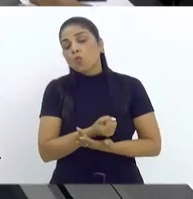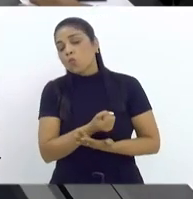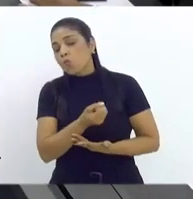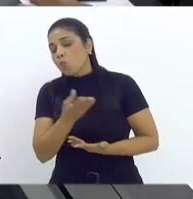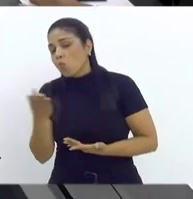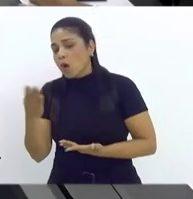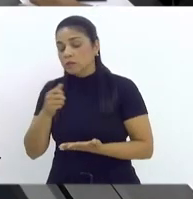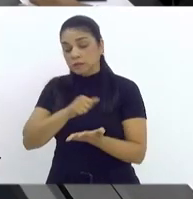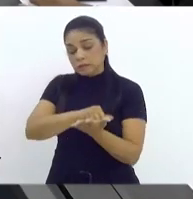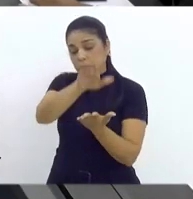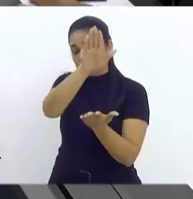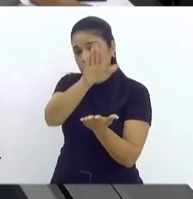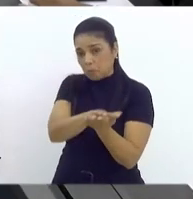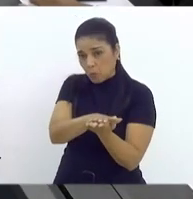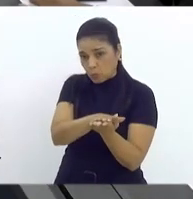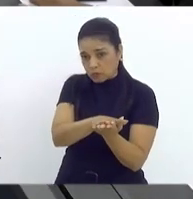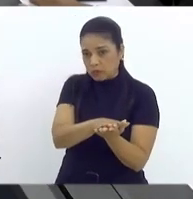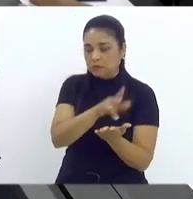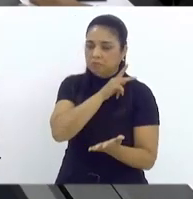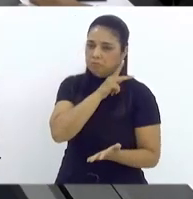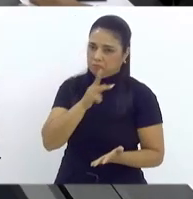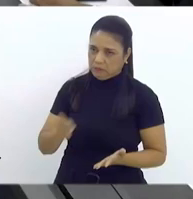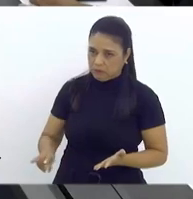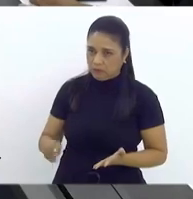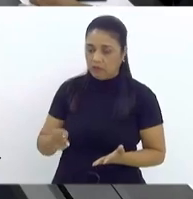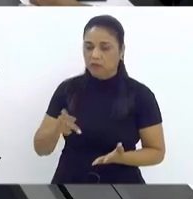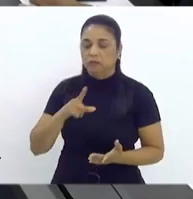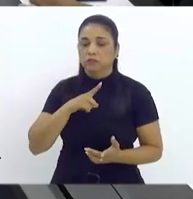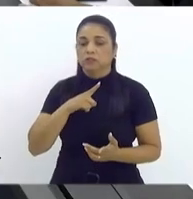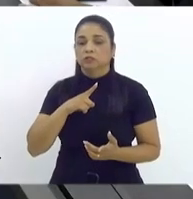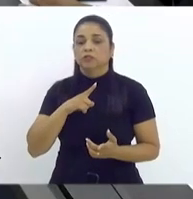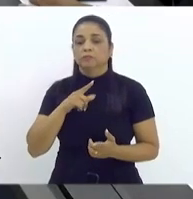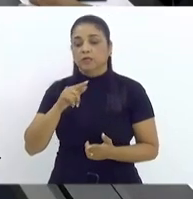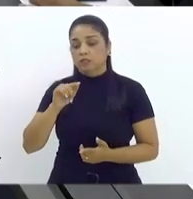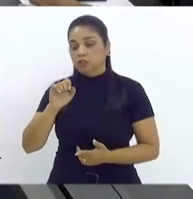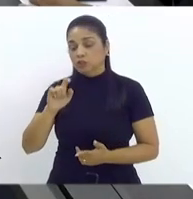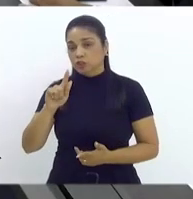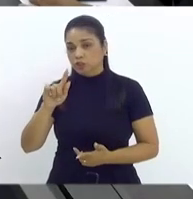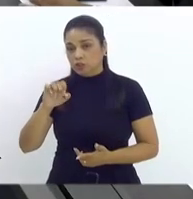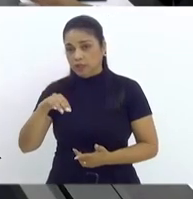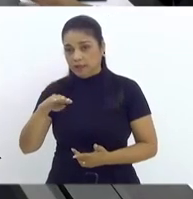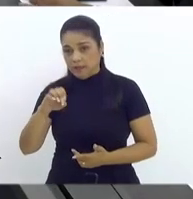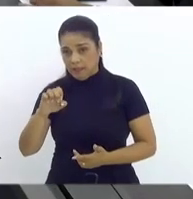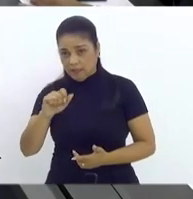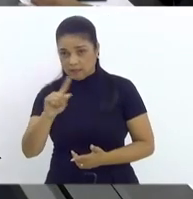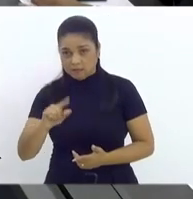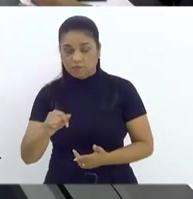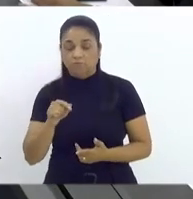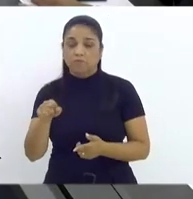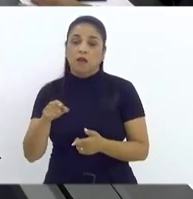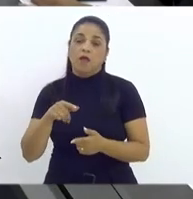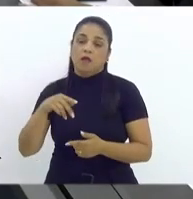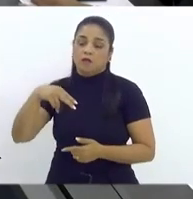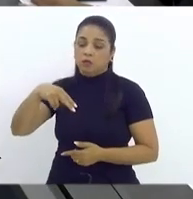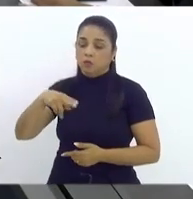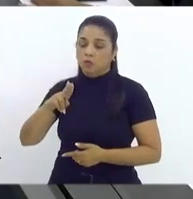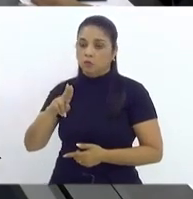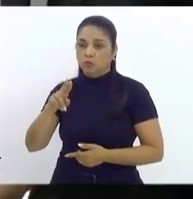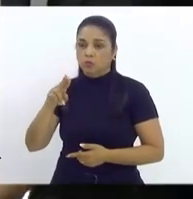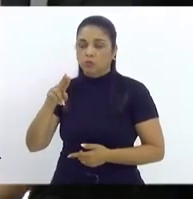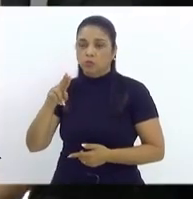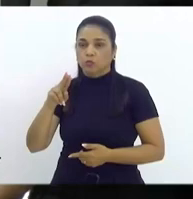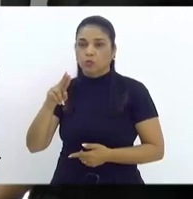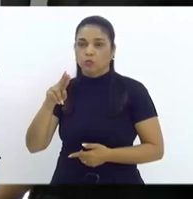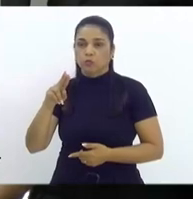foram emitidas pela Genersa contra a Naturgy por descumprimentos contratuais nos últimos 5 anos? Bom, eu desconheço,